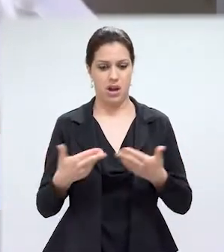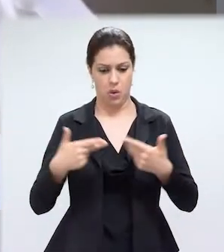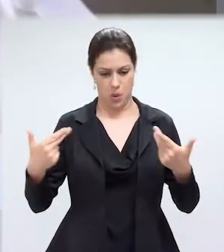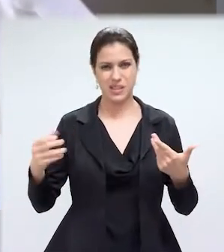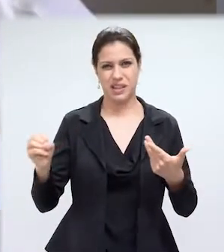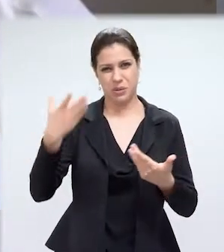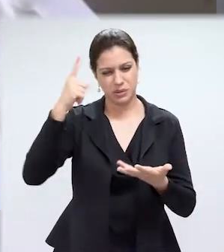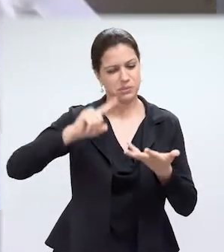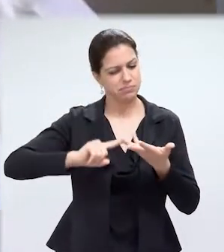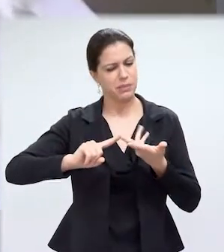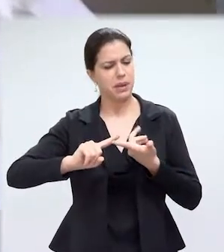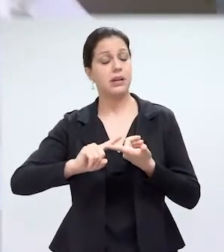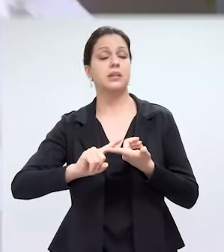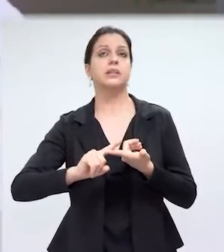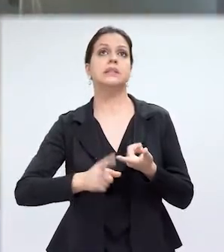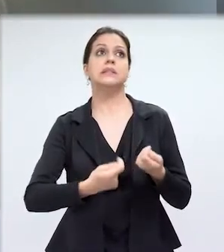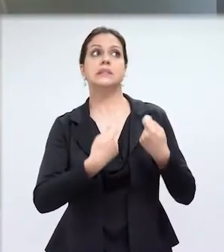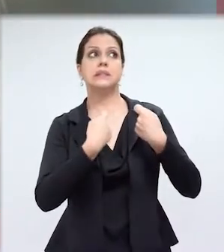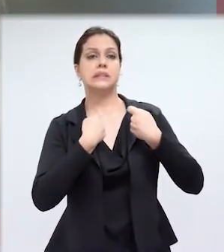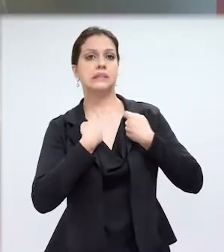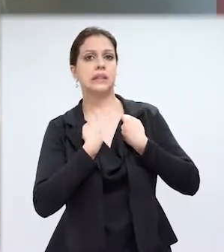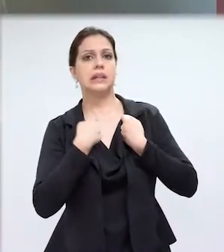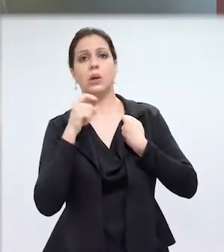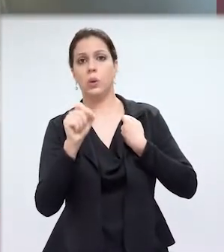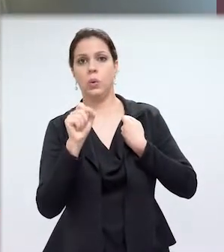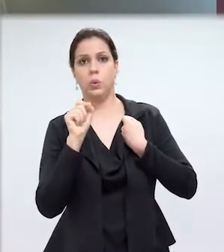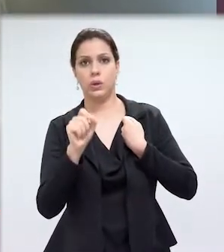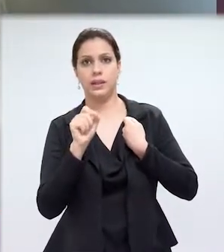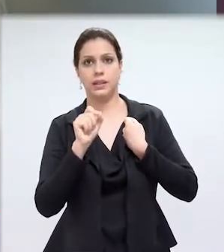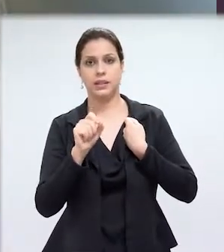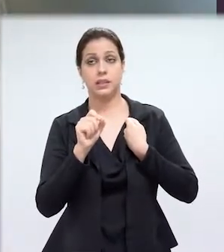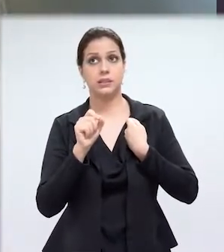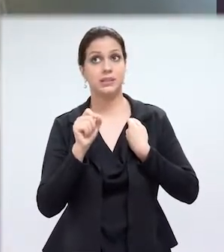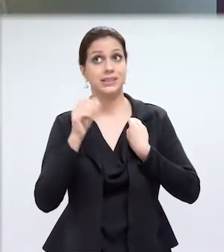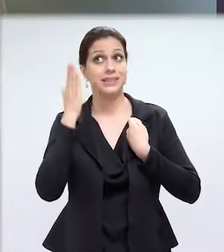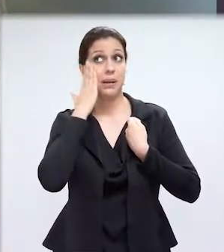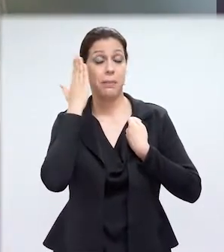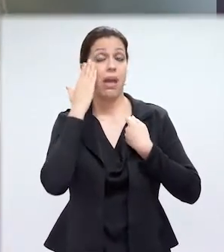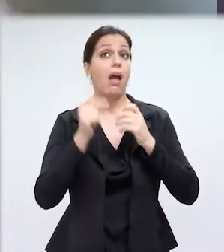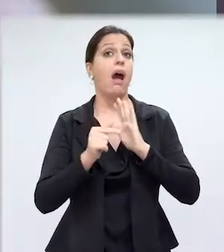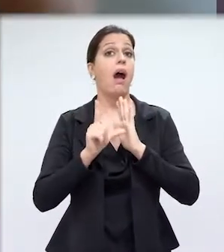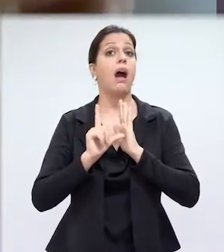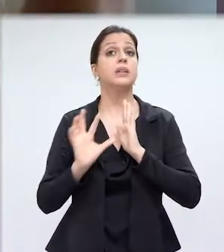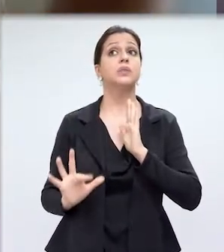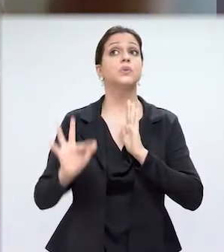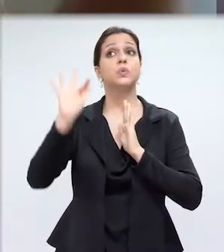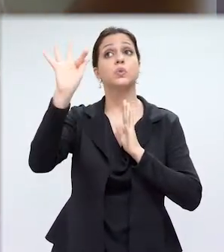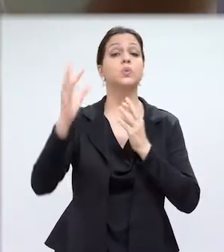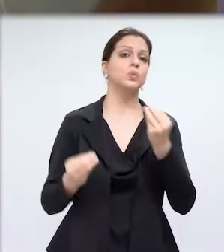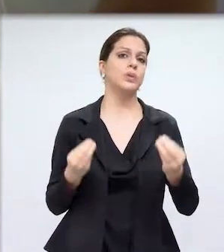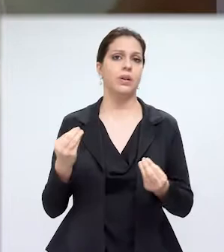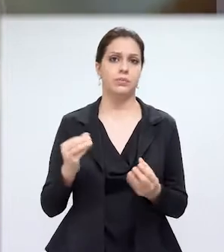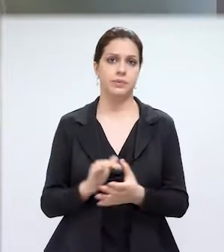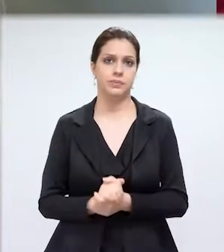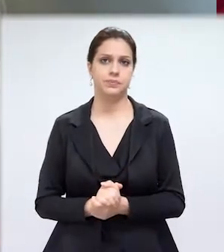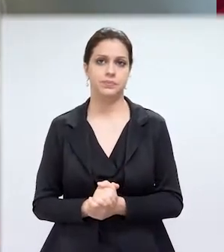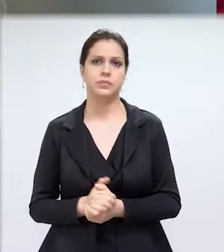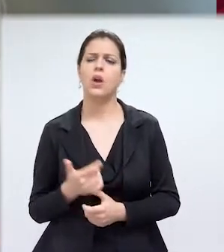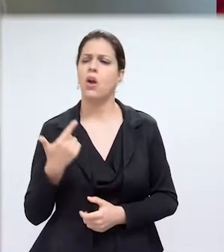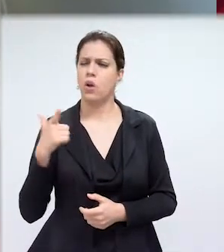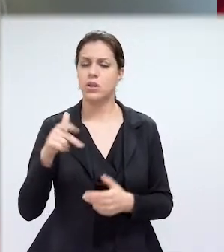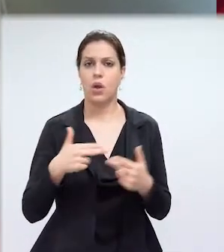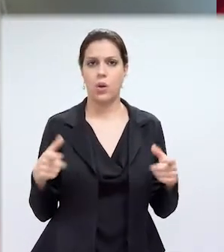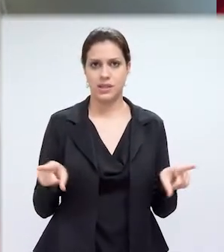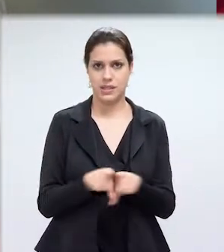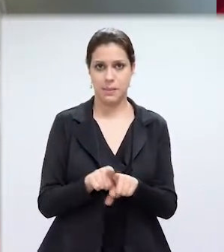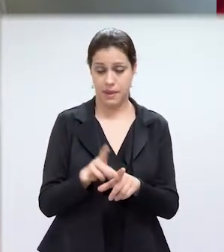essas questões, elas hoje nos dão a possibilidade de antecipar muitas